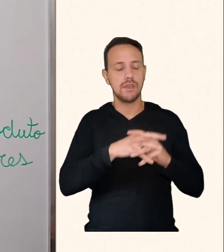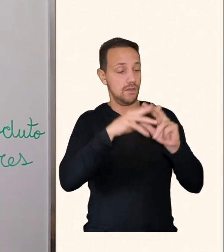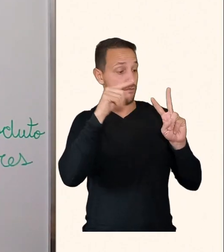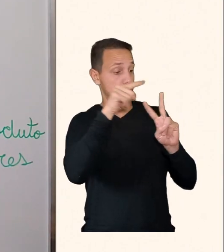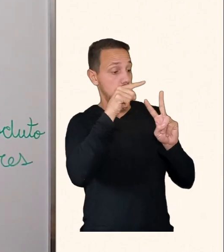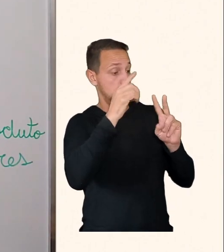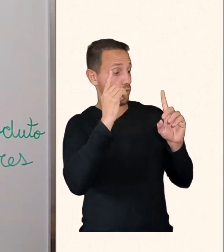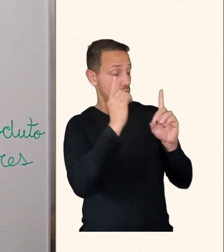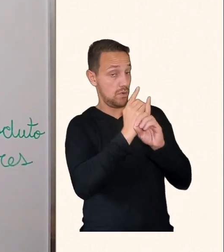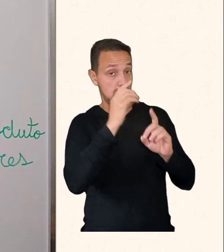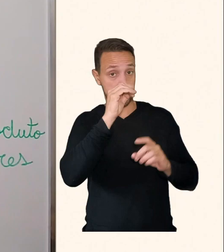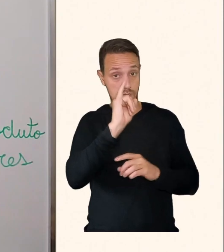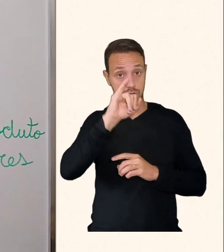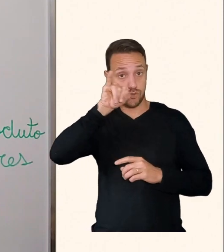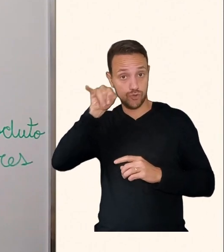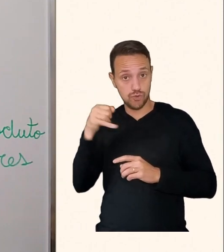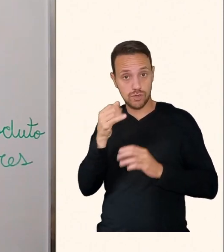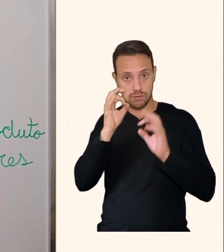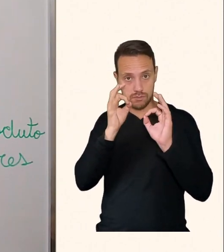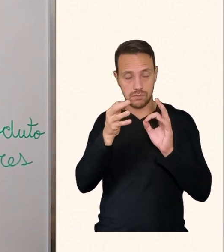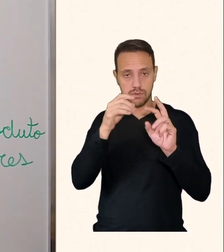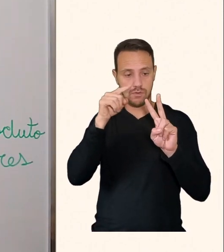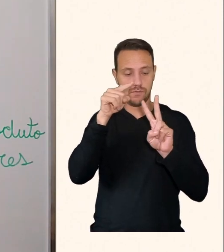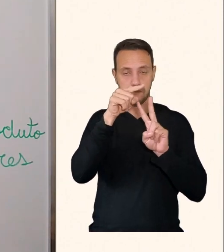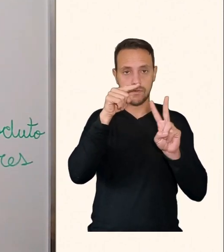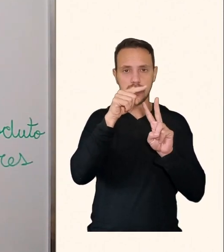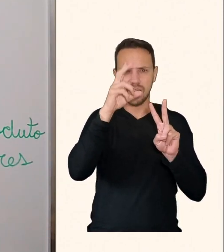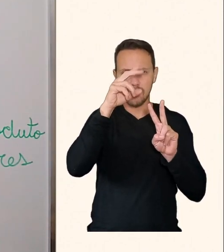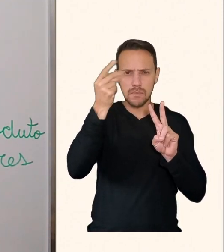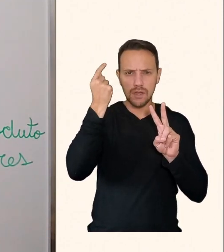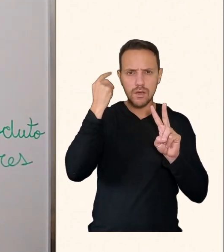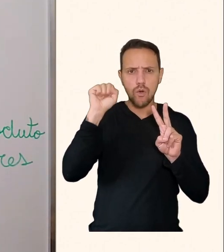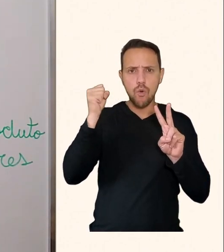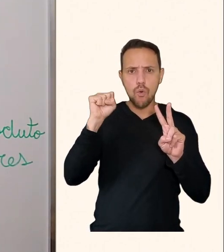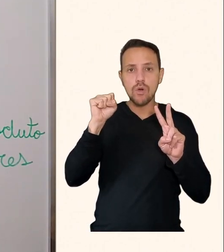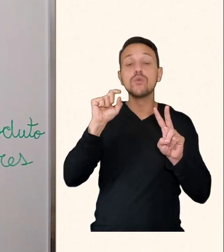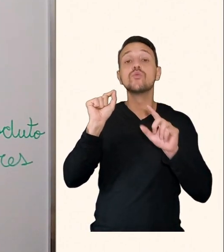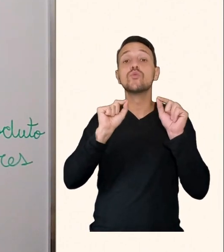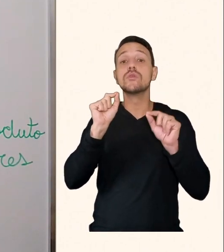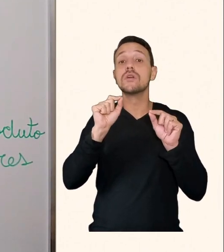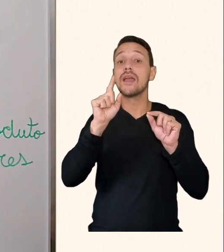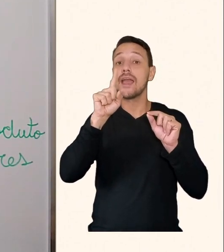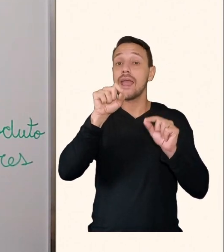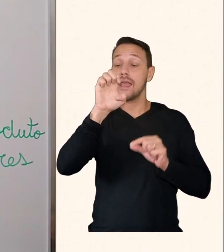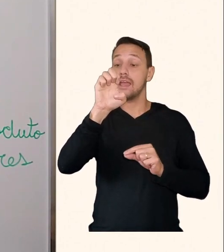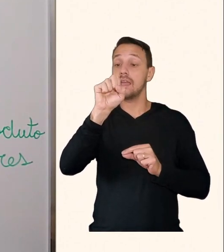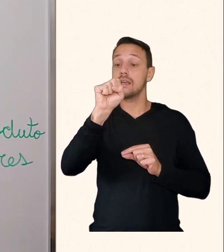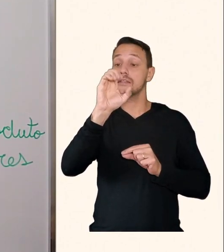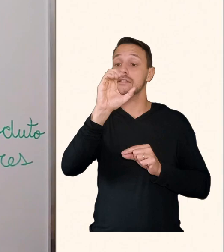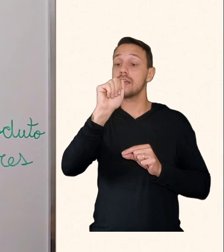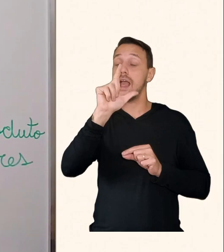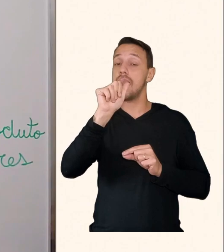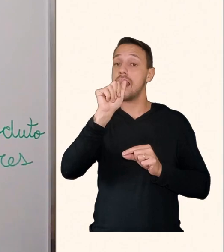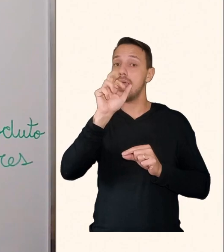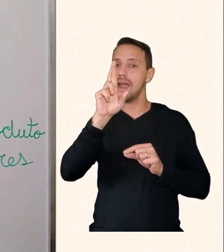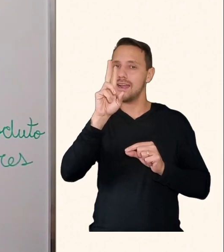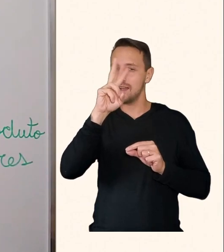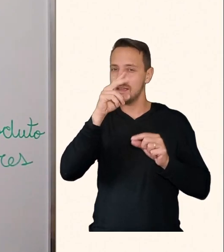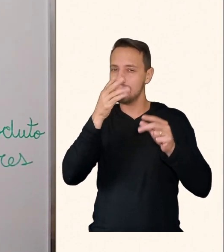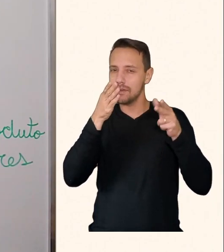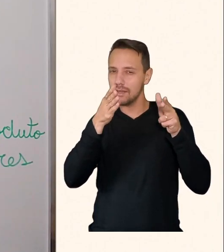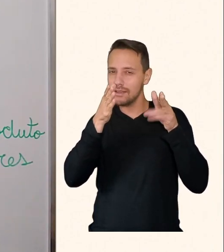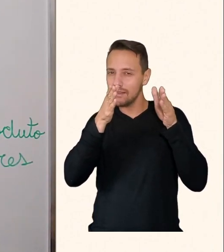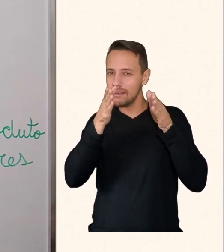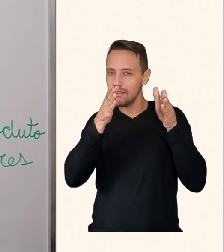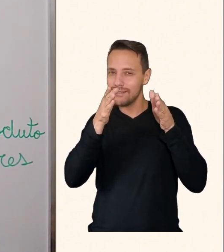produto vetorial entre os versores I e J. Agora é um produto vetorial. Na aula 8, o exercício era produto escalar.